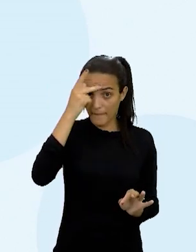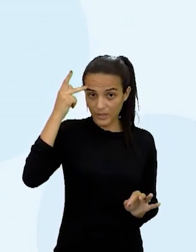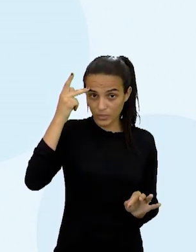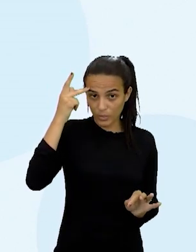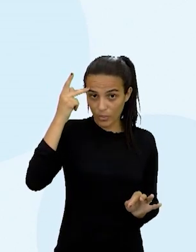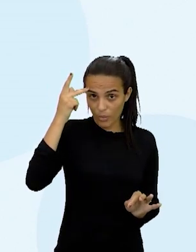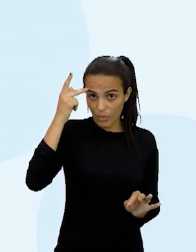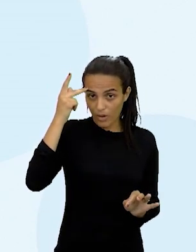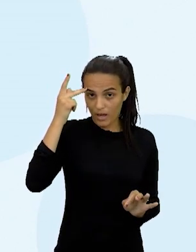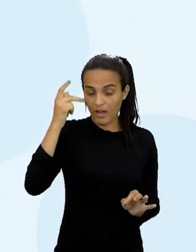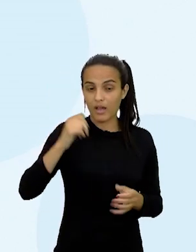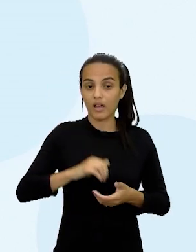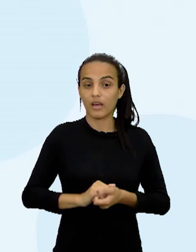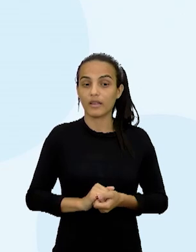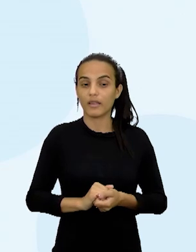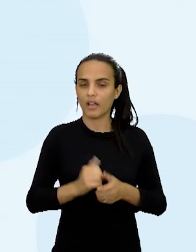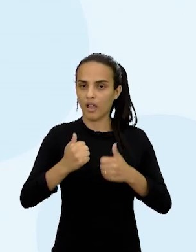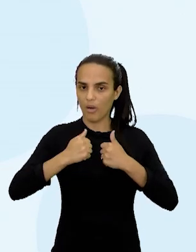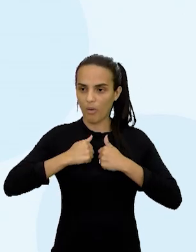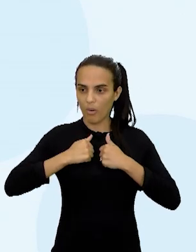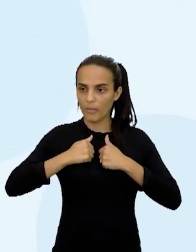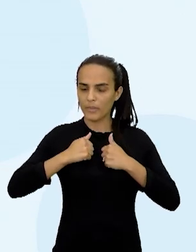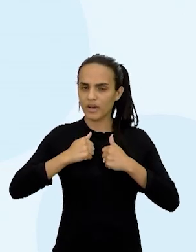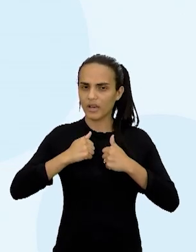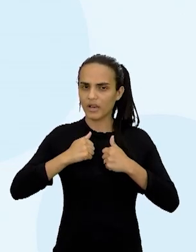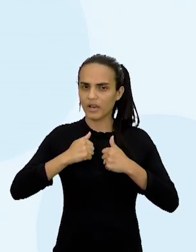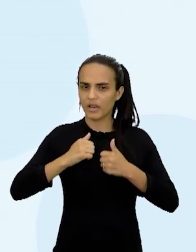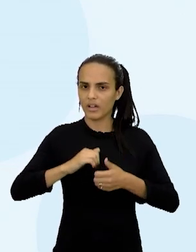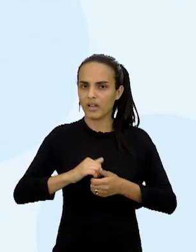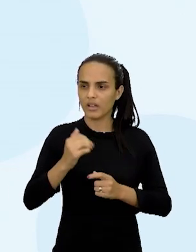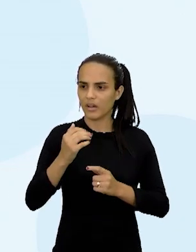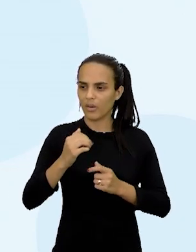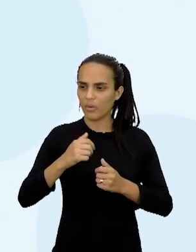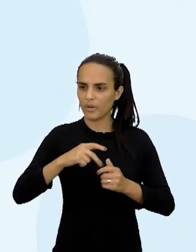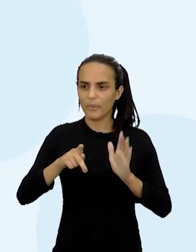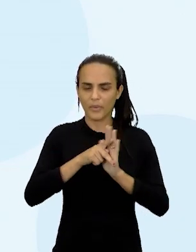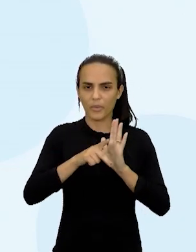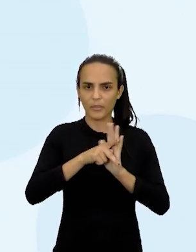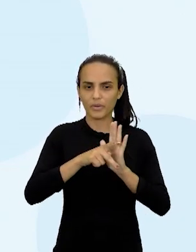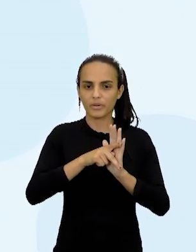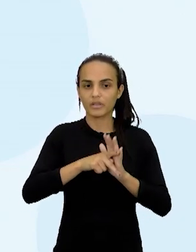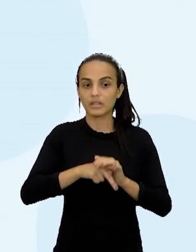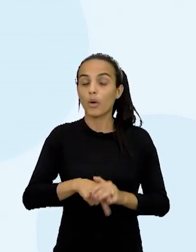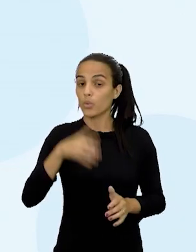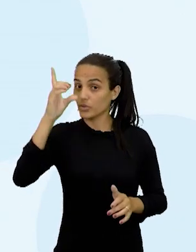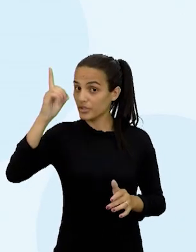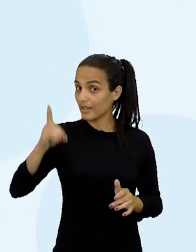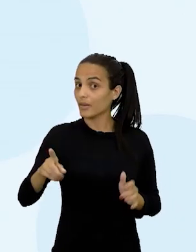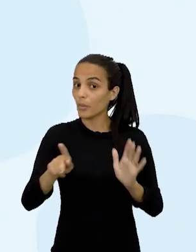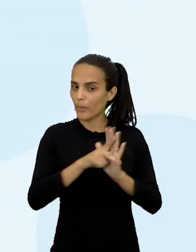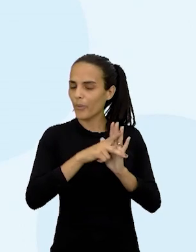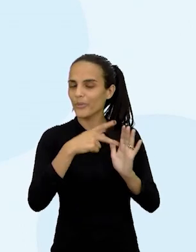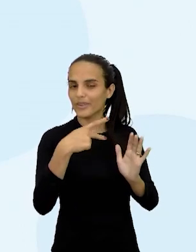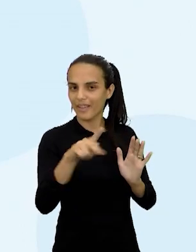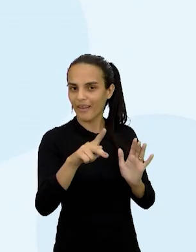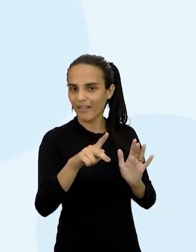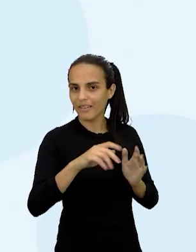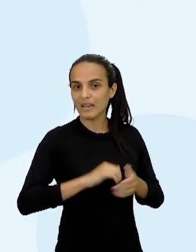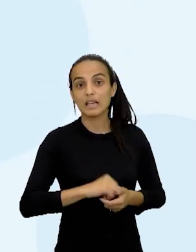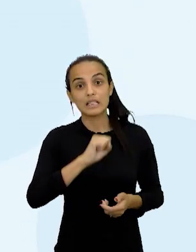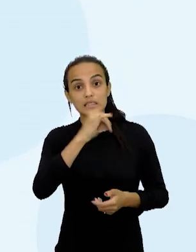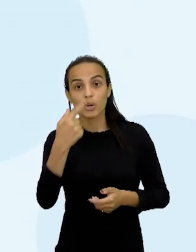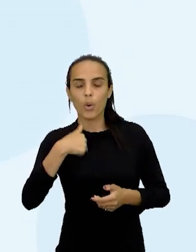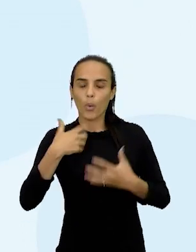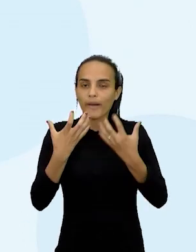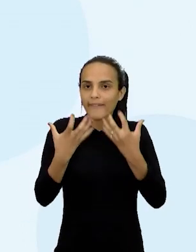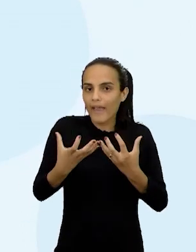ao proprietário daquela obra, né, o direito sobre ela. Então eu posso decidir se eu quero ou não